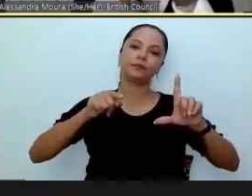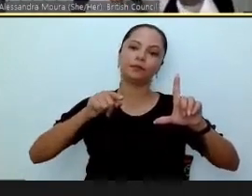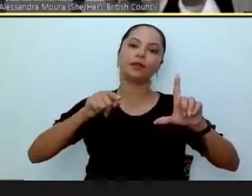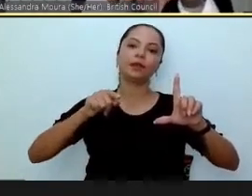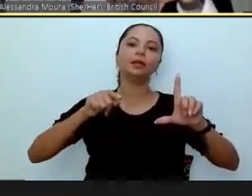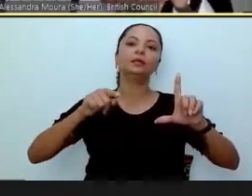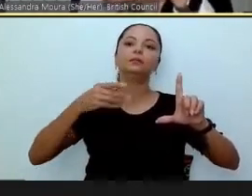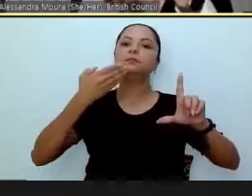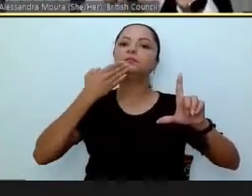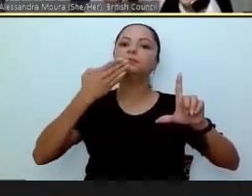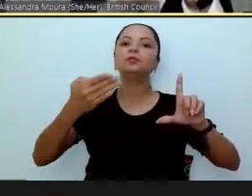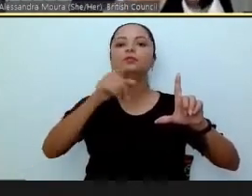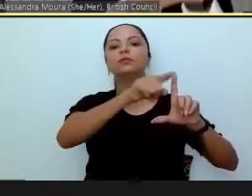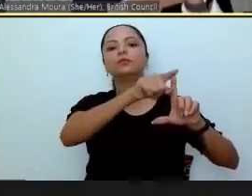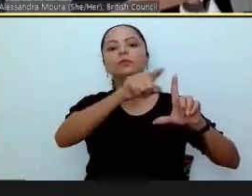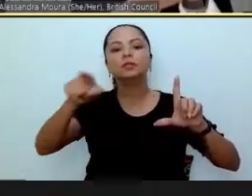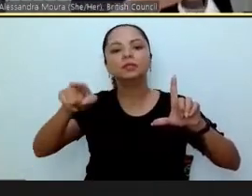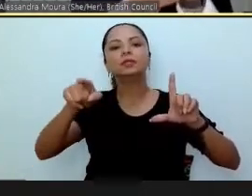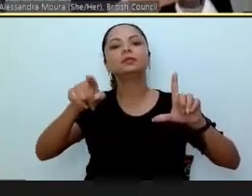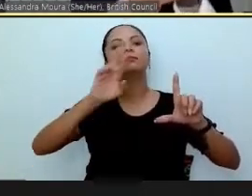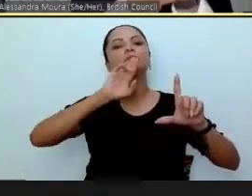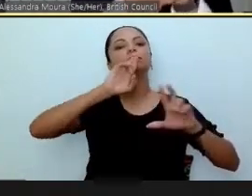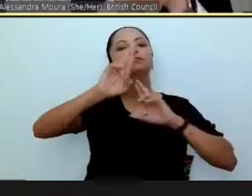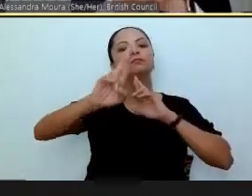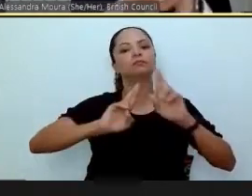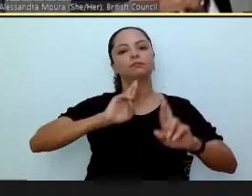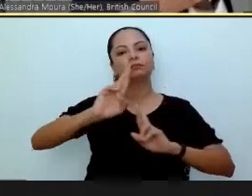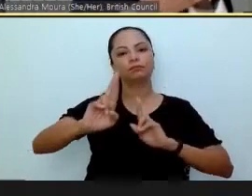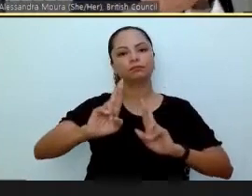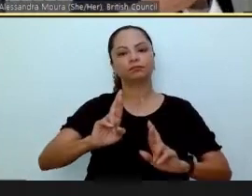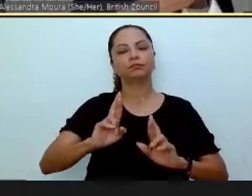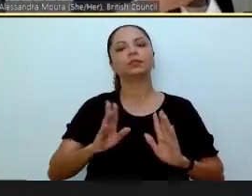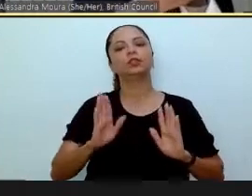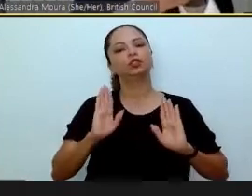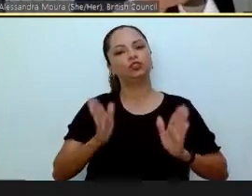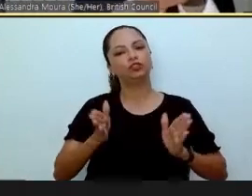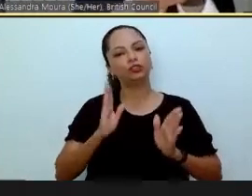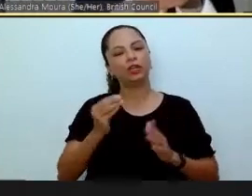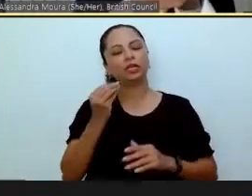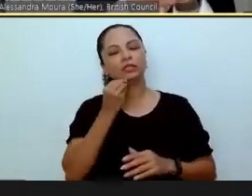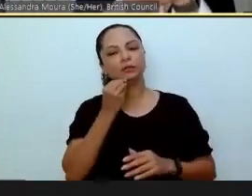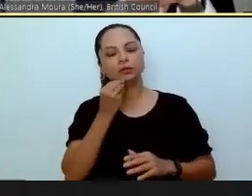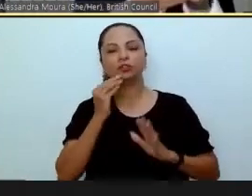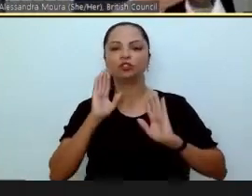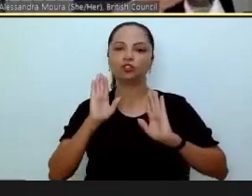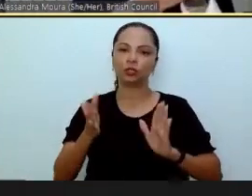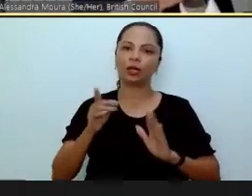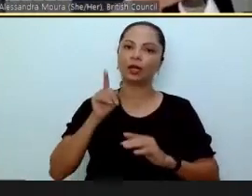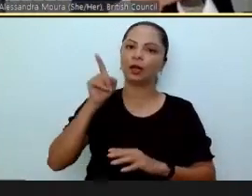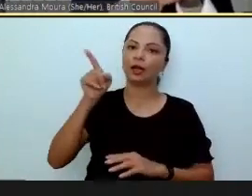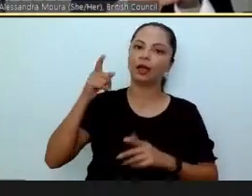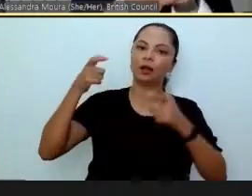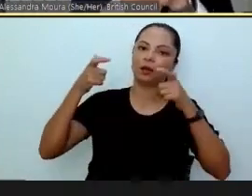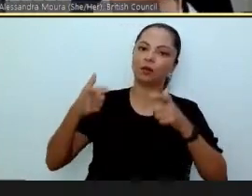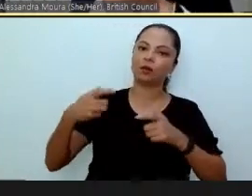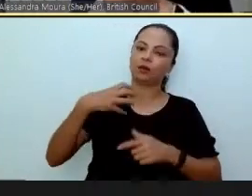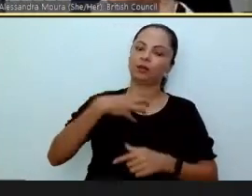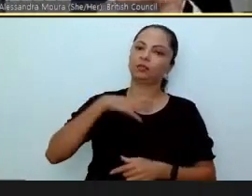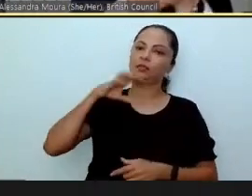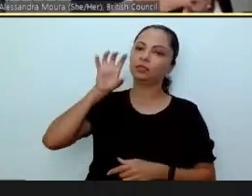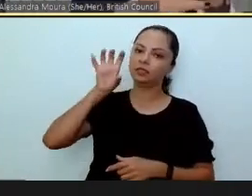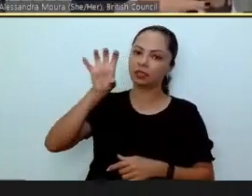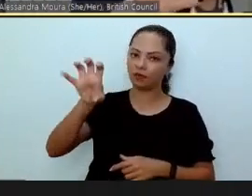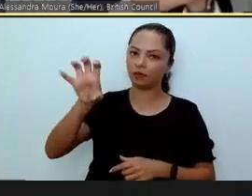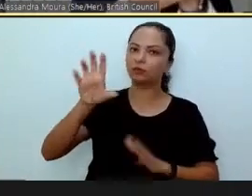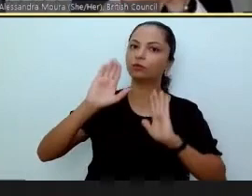we tried this already. We tested it in Salvador with the Prefeitura, the city